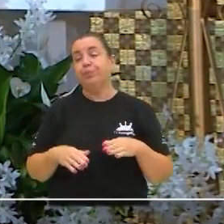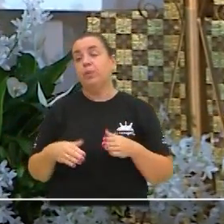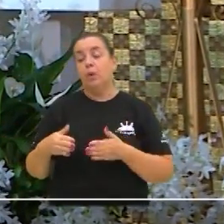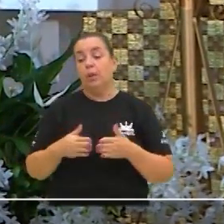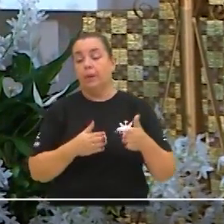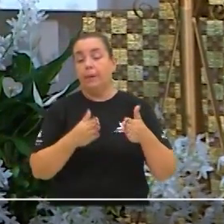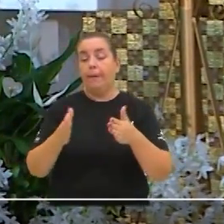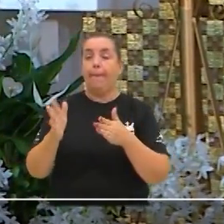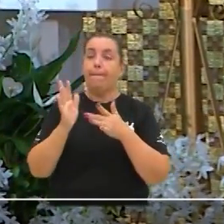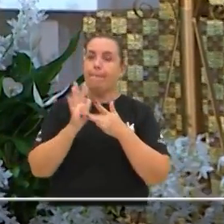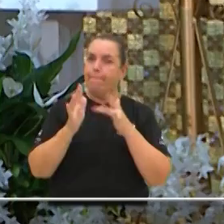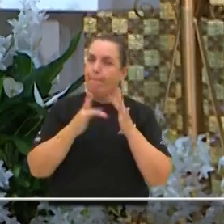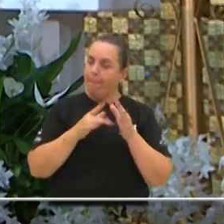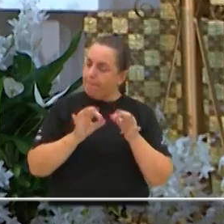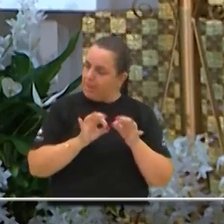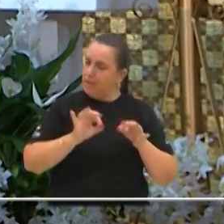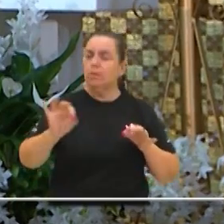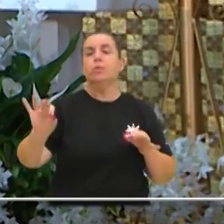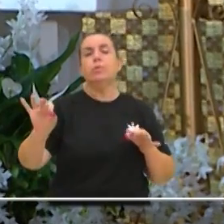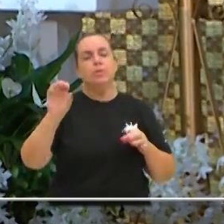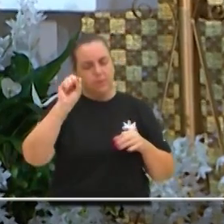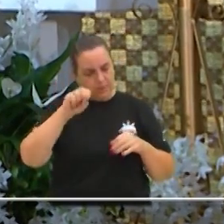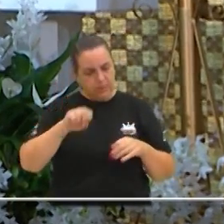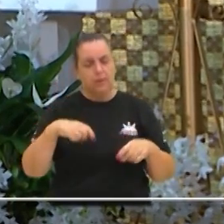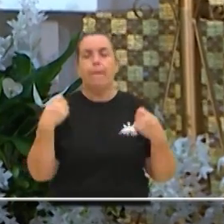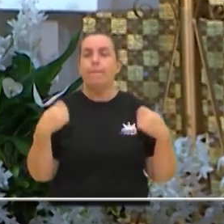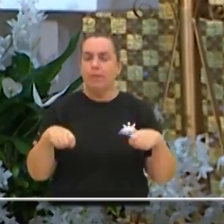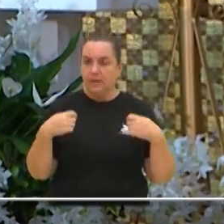é um caminho de longa estrada, que requer